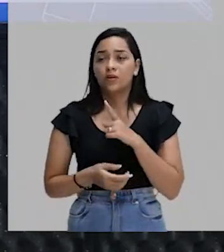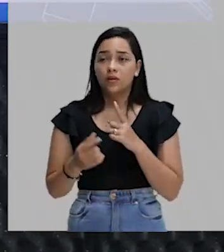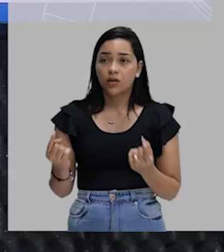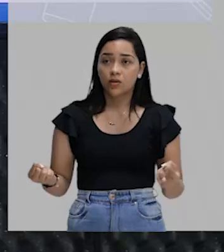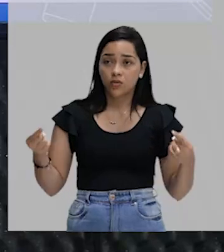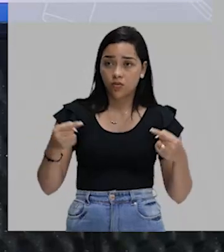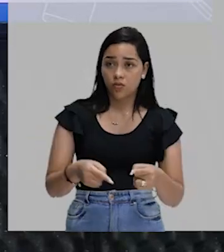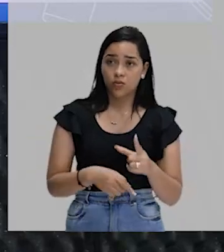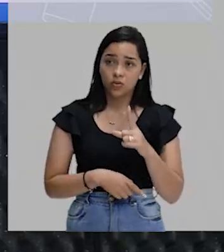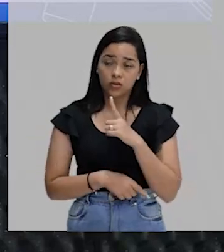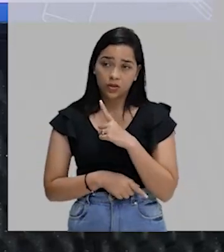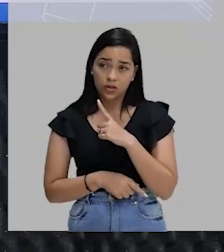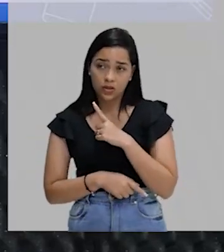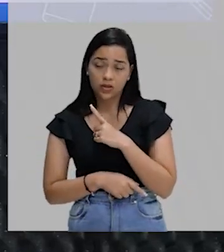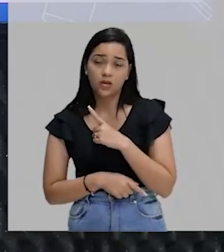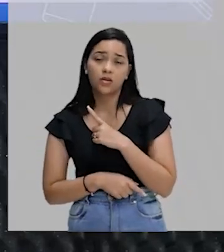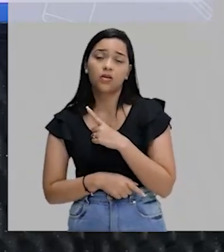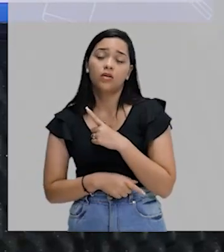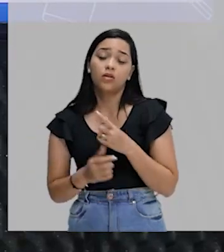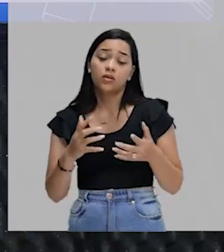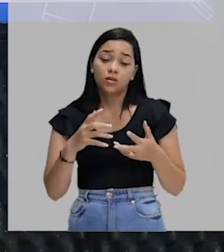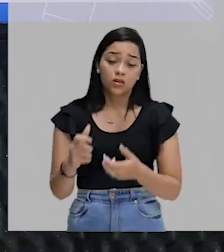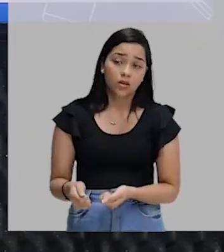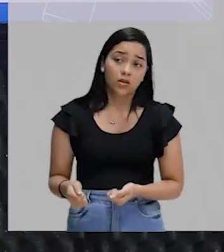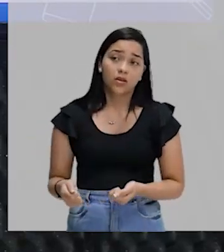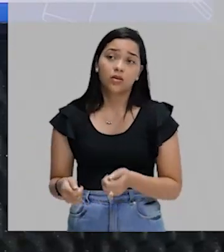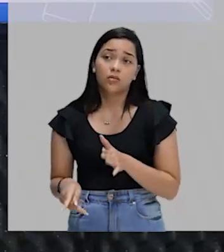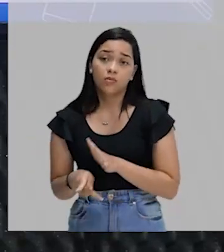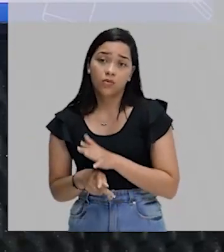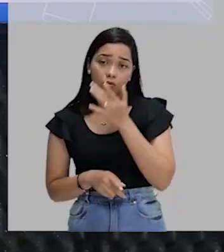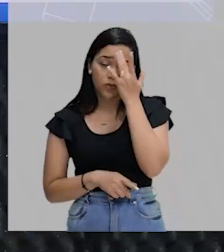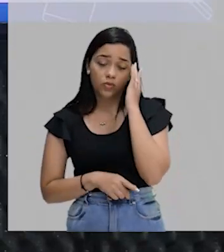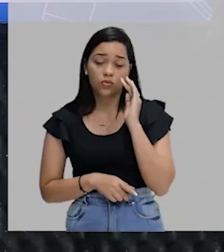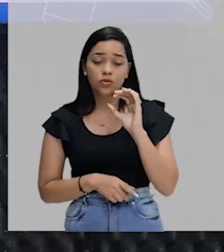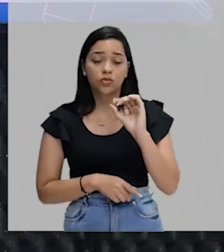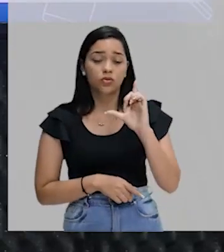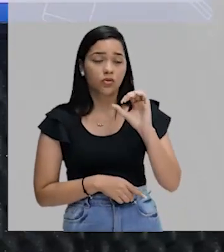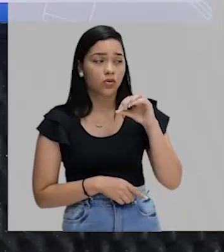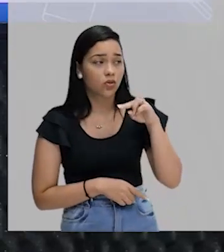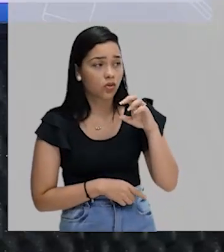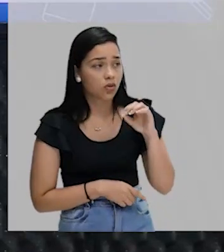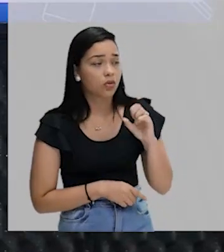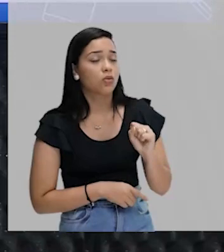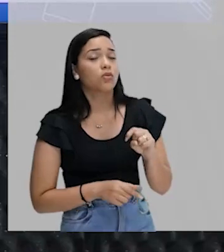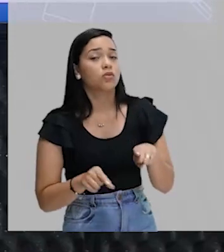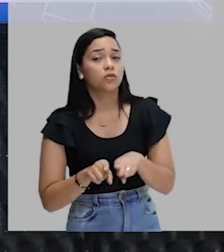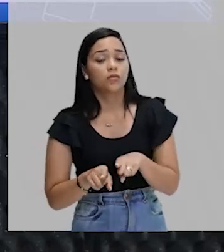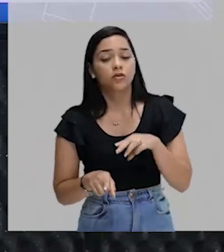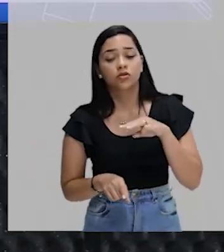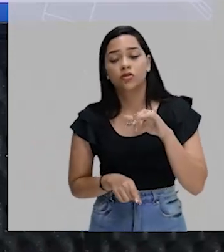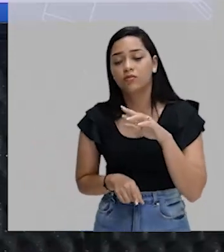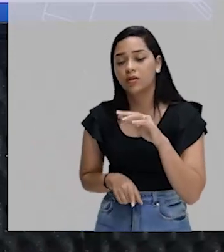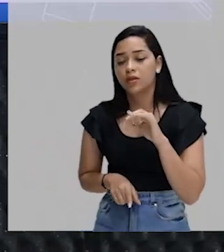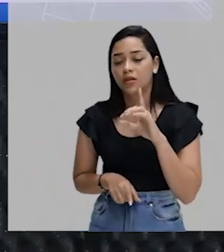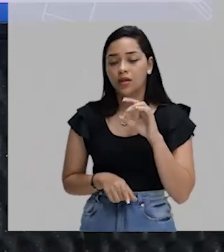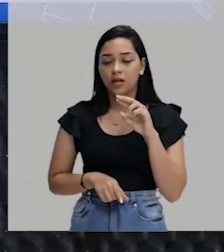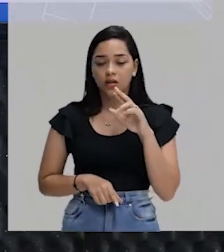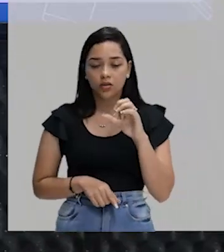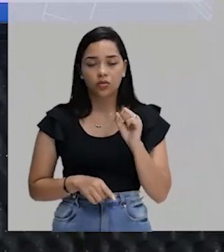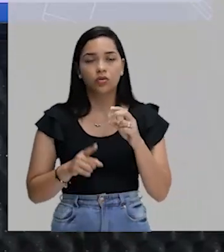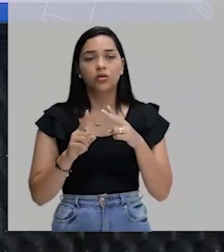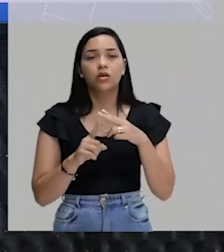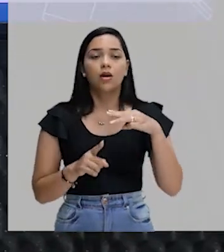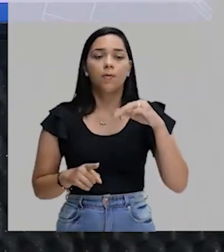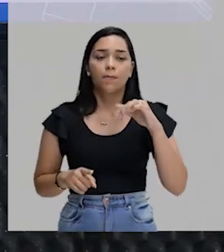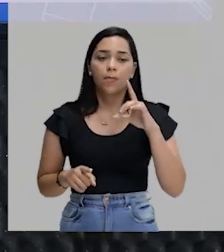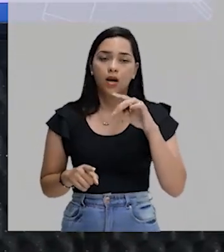ocupação de terras indevidas por parte de colonos, de mineradores, de